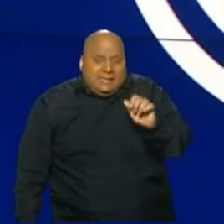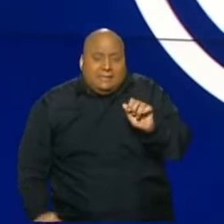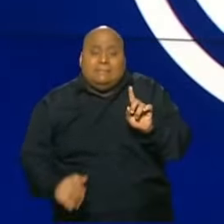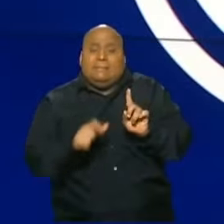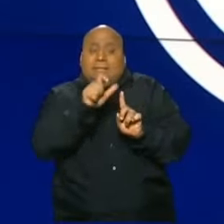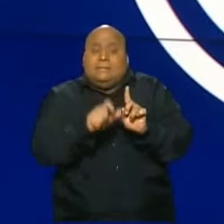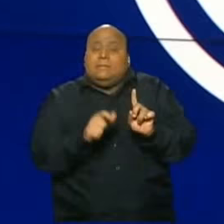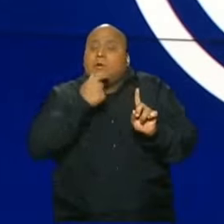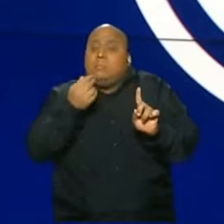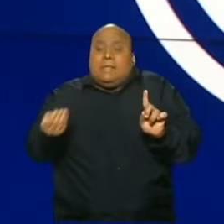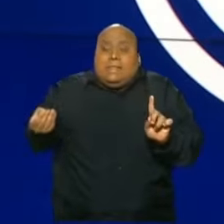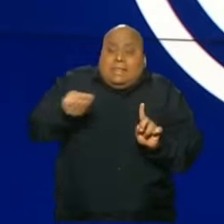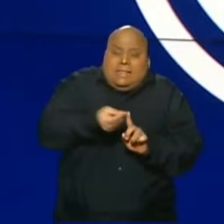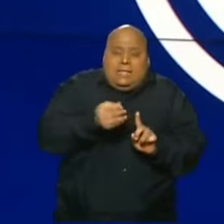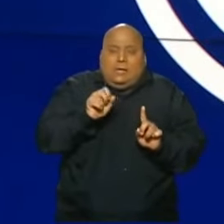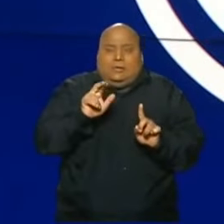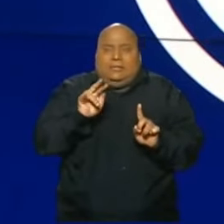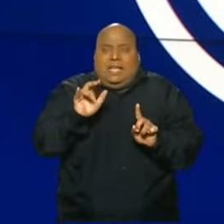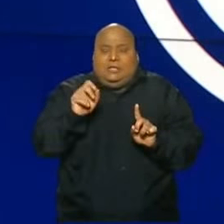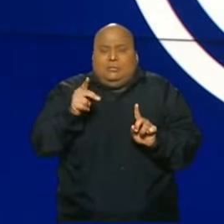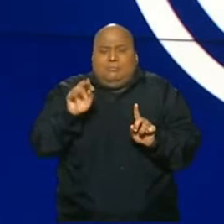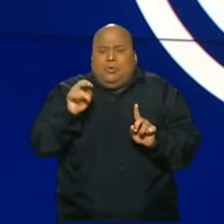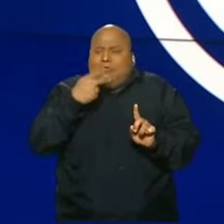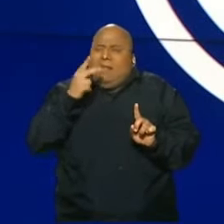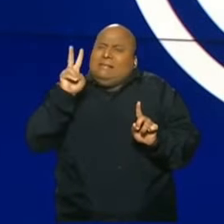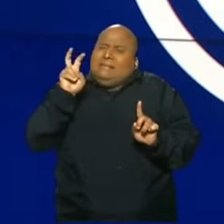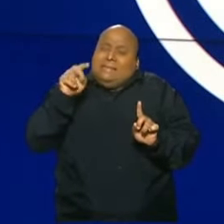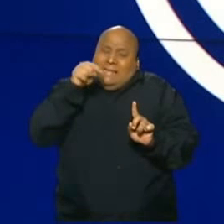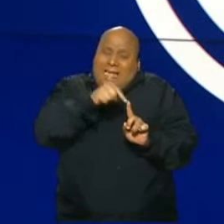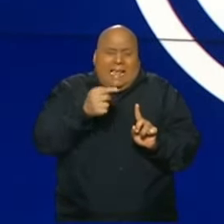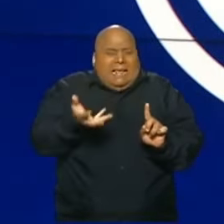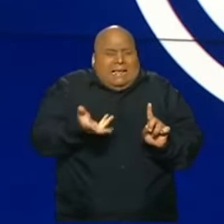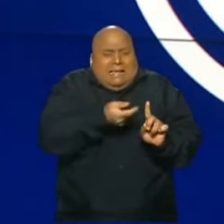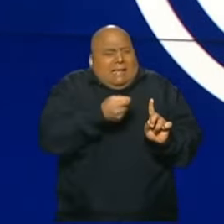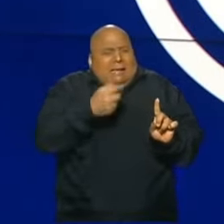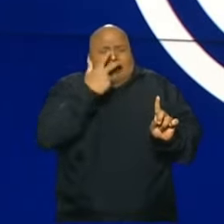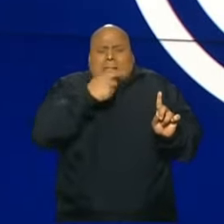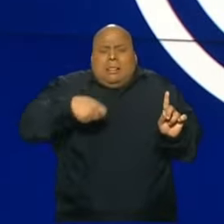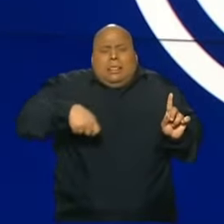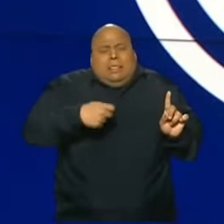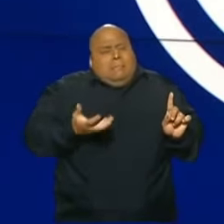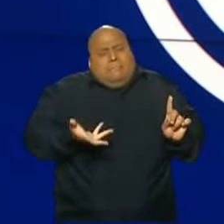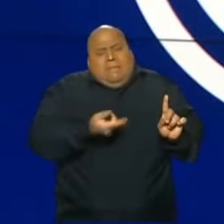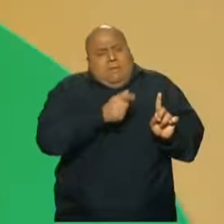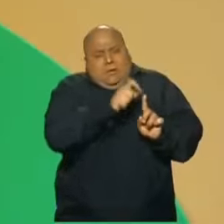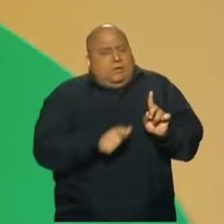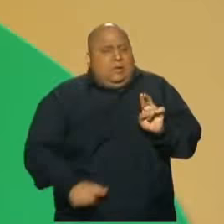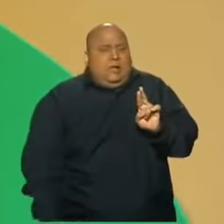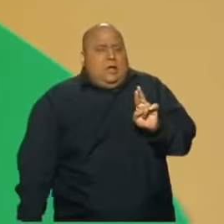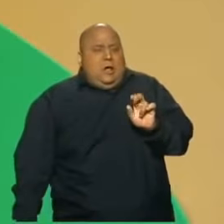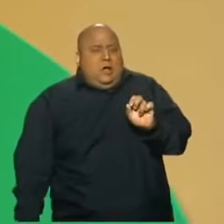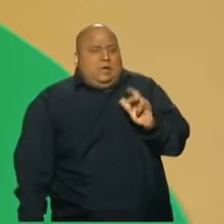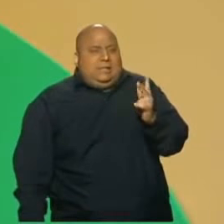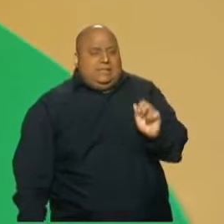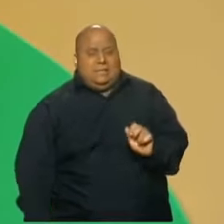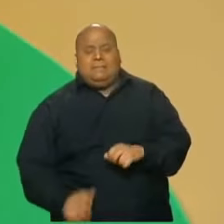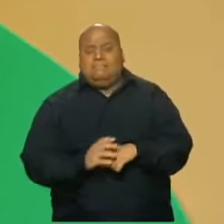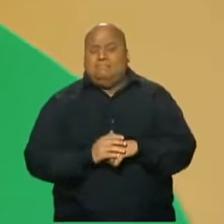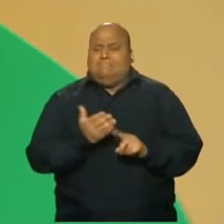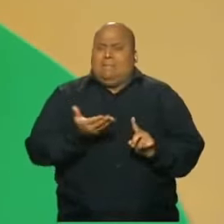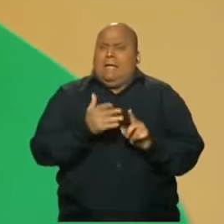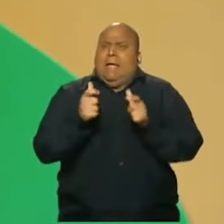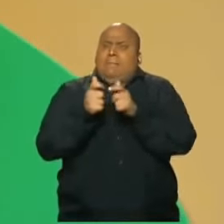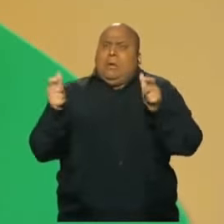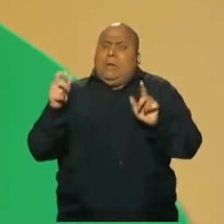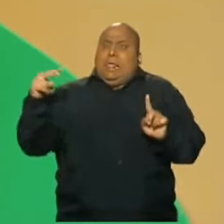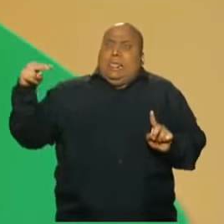pelo jornalista Sérgio Porto, que dizia que Rosinha tocava por uma cidade inteira. Instrumentista